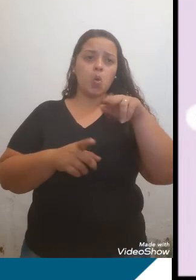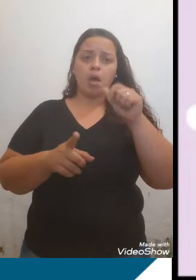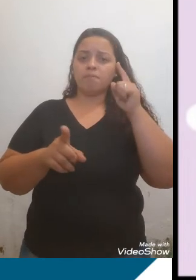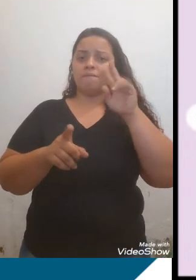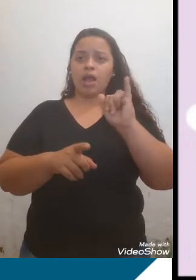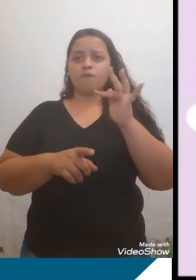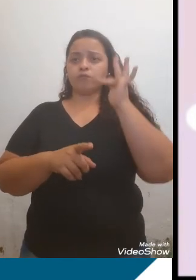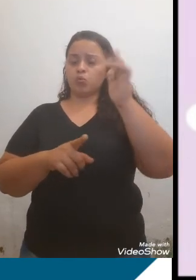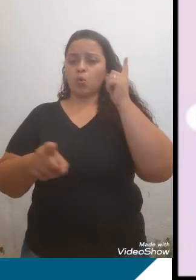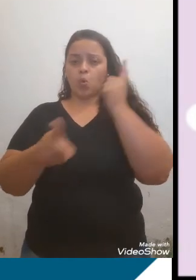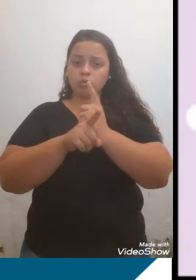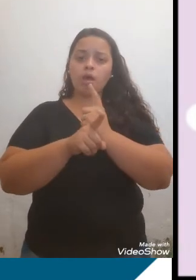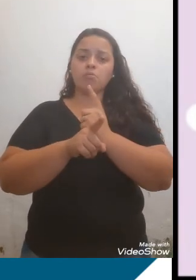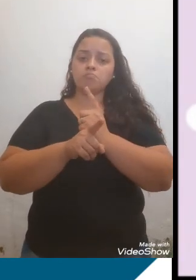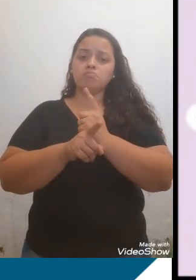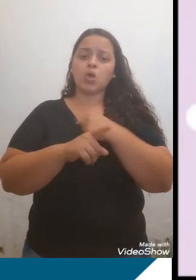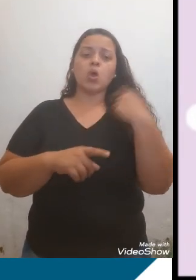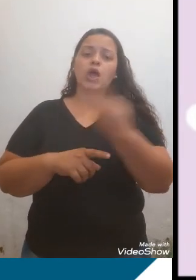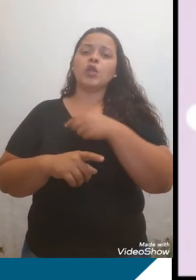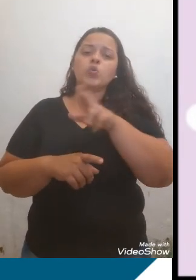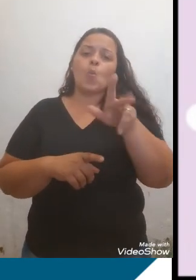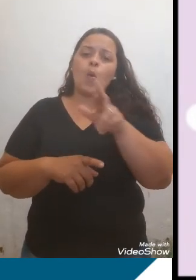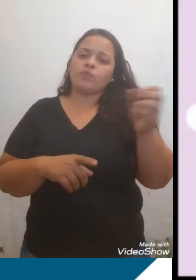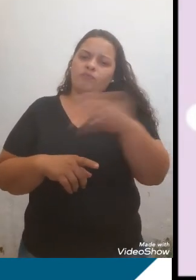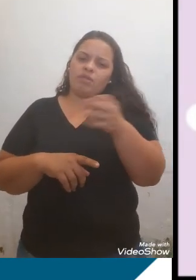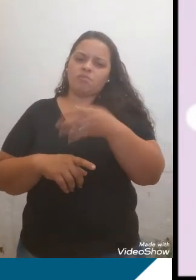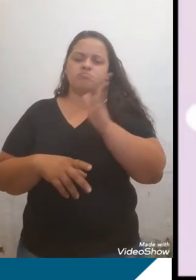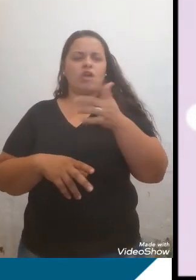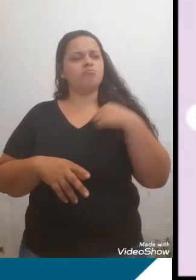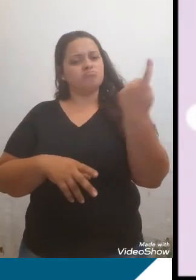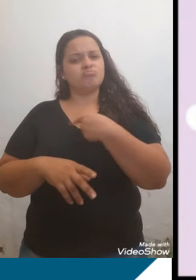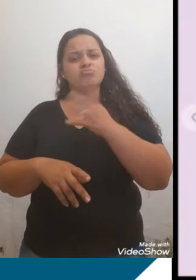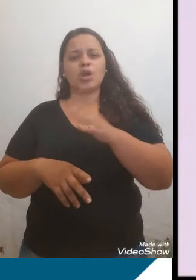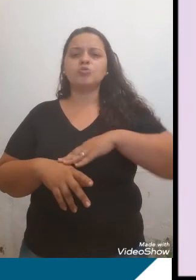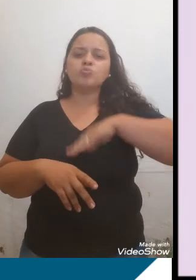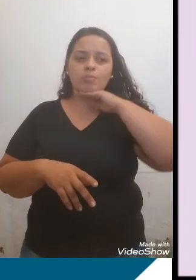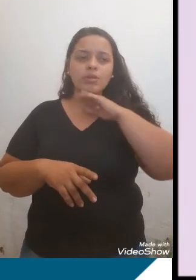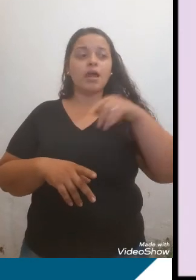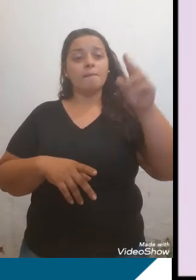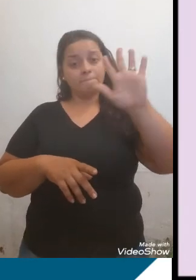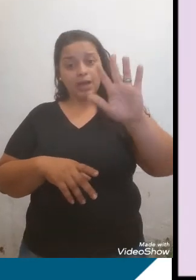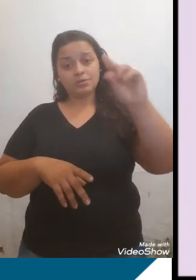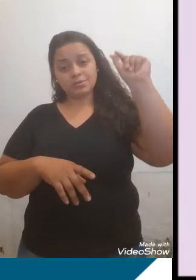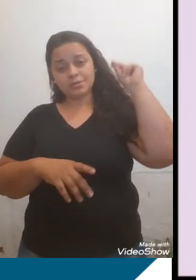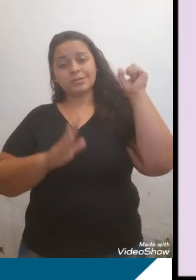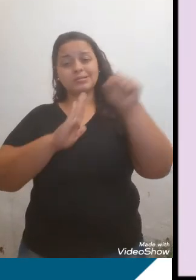encontrar novamente. Isso para a gente não é exatamente uma novidade, mas dentro da vida social no século